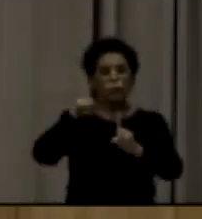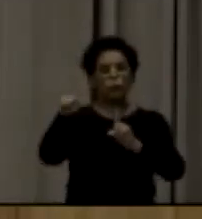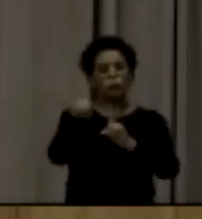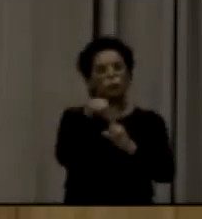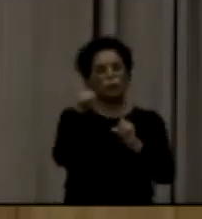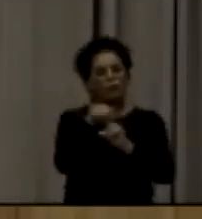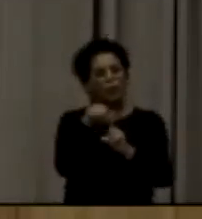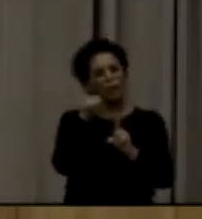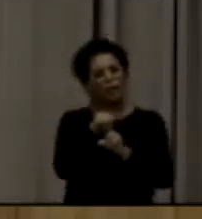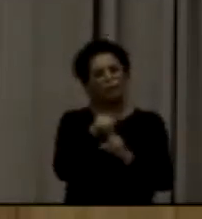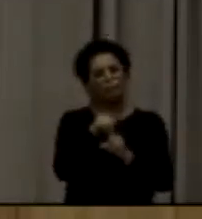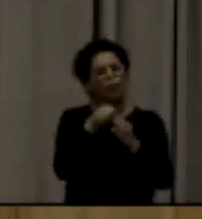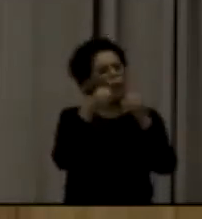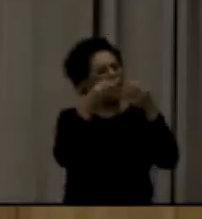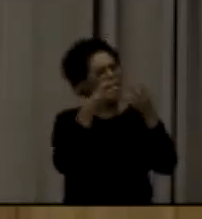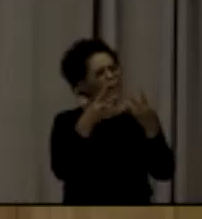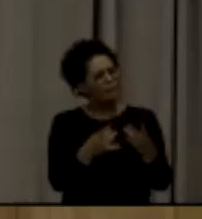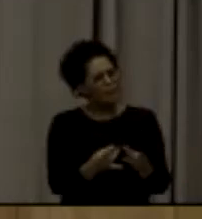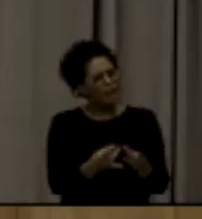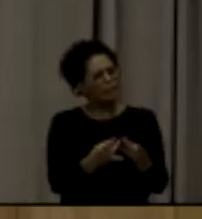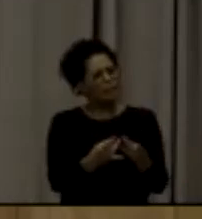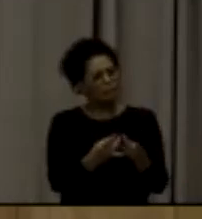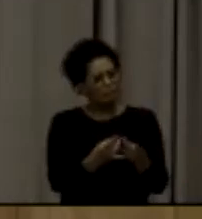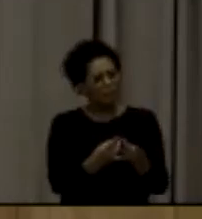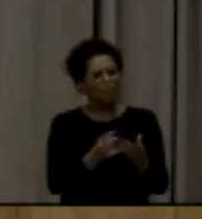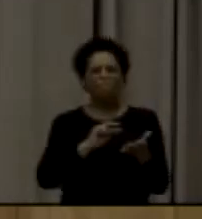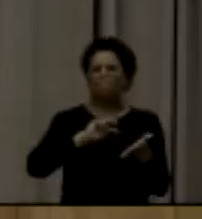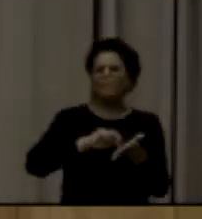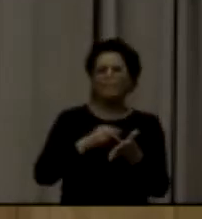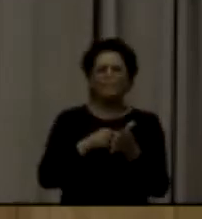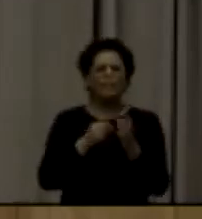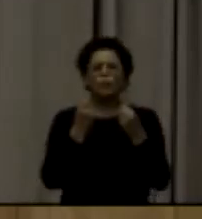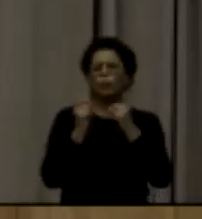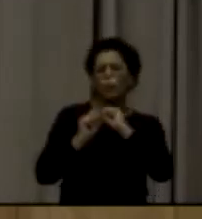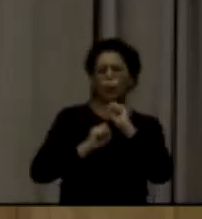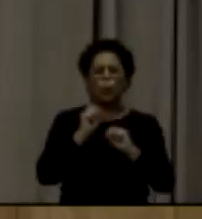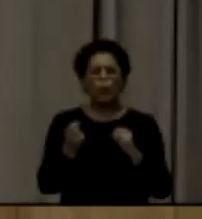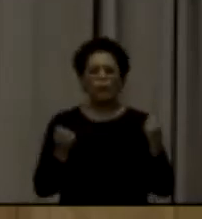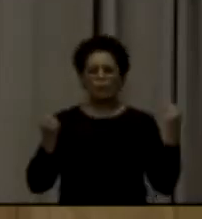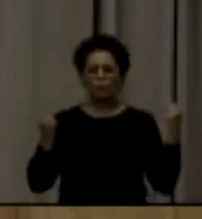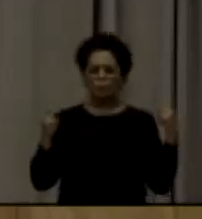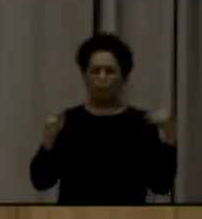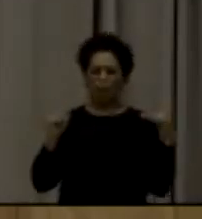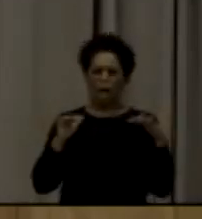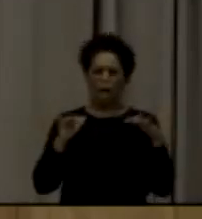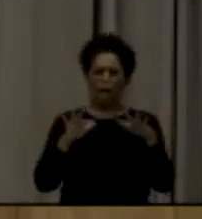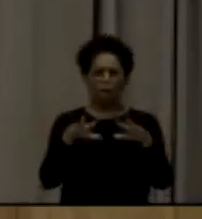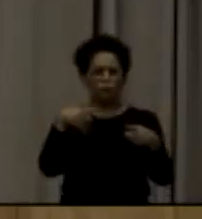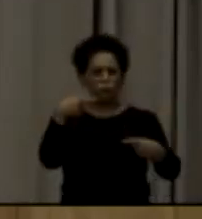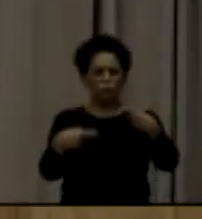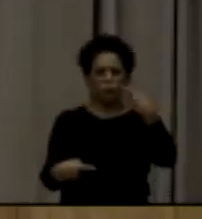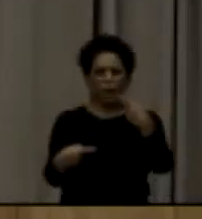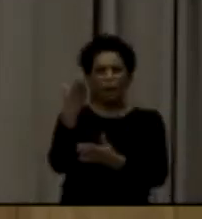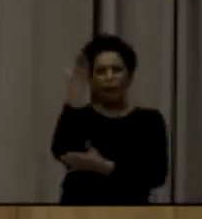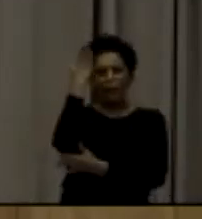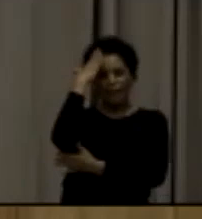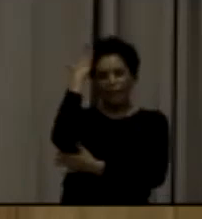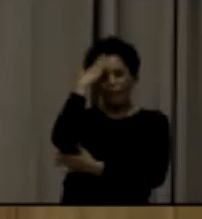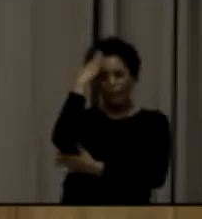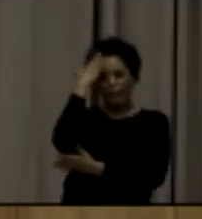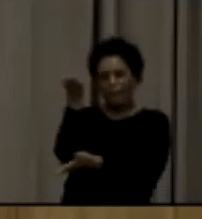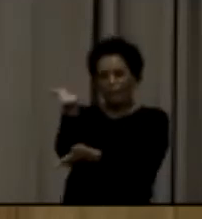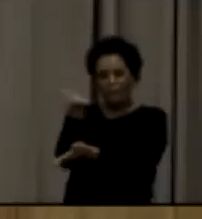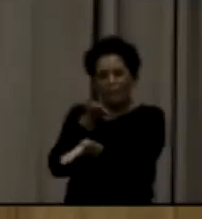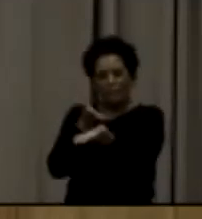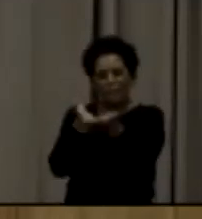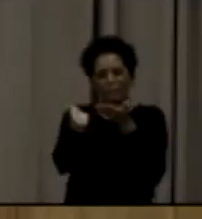social requalificada, eu diria requalificada no sentido de expandir o diálogo de saberes, o diálogo entre